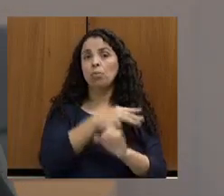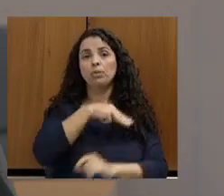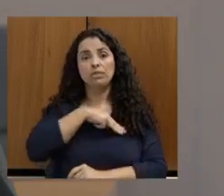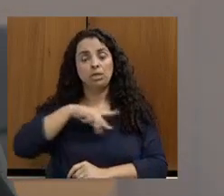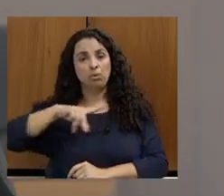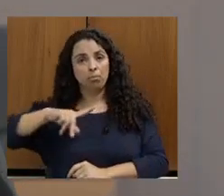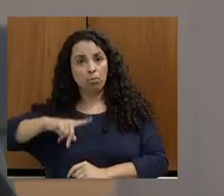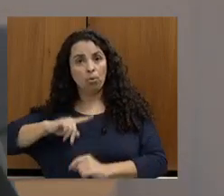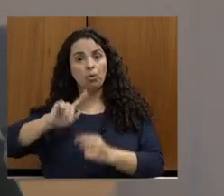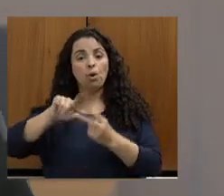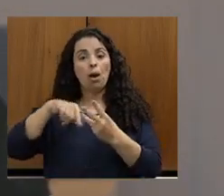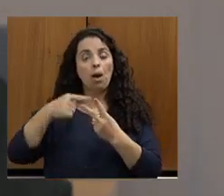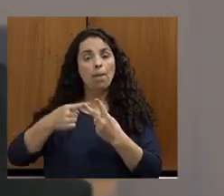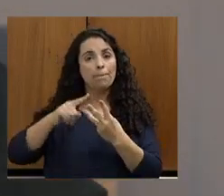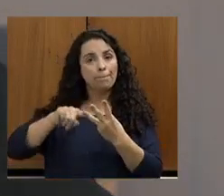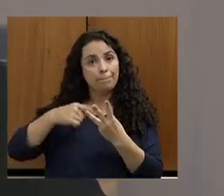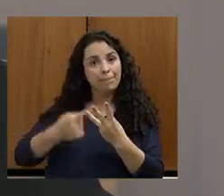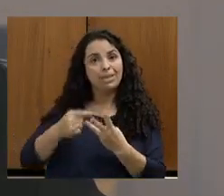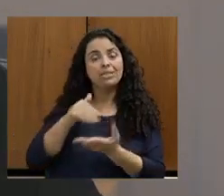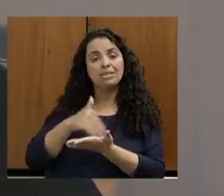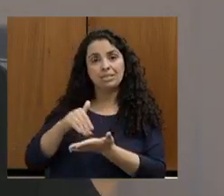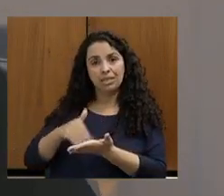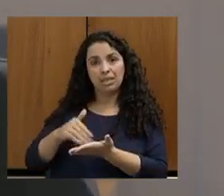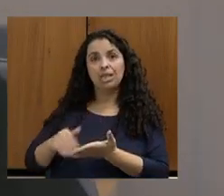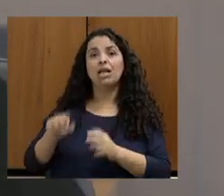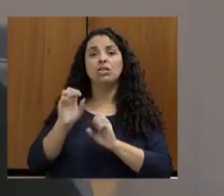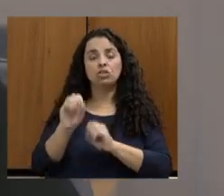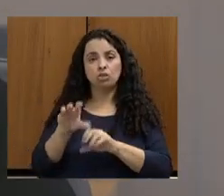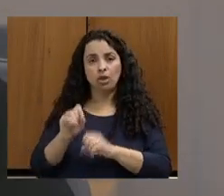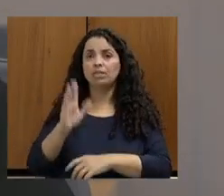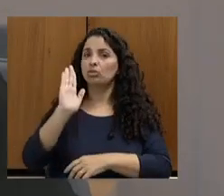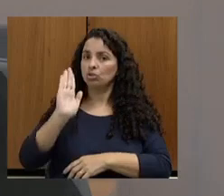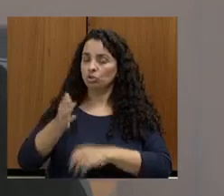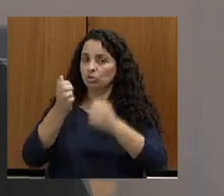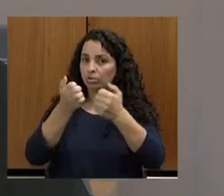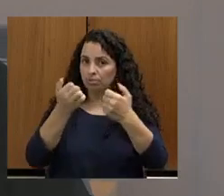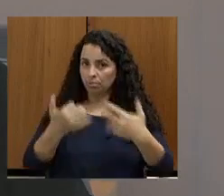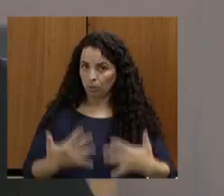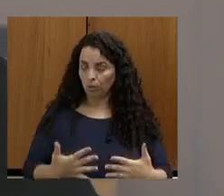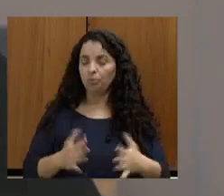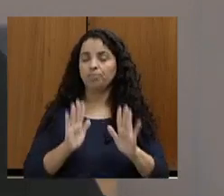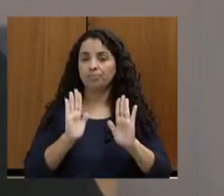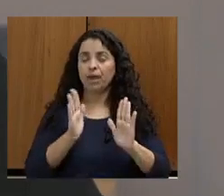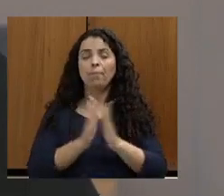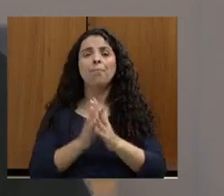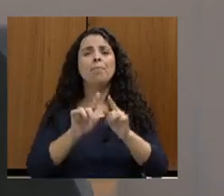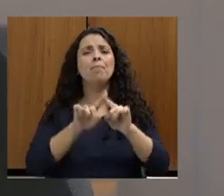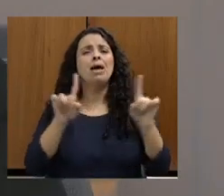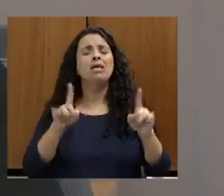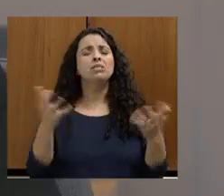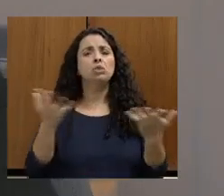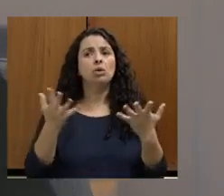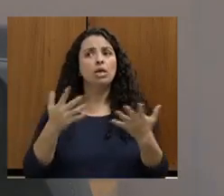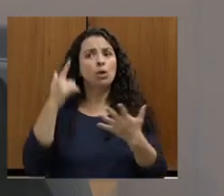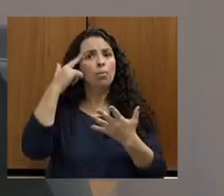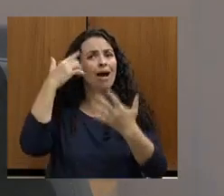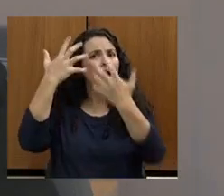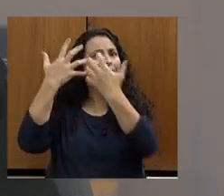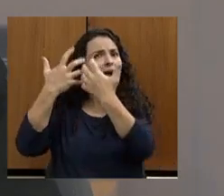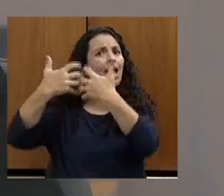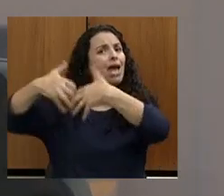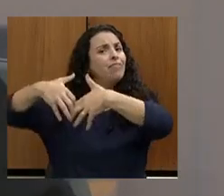Secretaria de Educação nos limites aqui esclarecidos. Mas queria trazer uma reflexão para esse caso já com uma